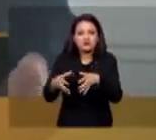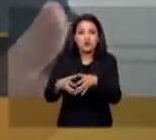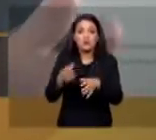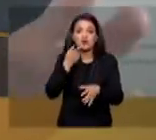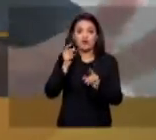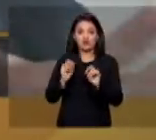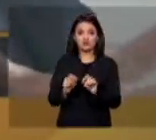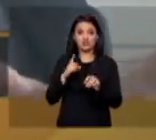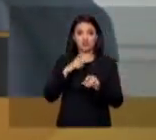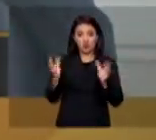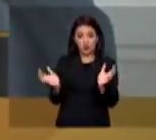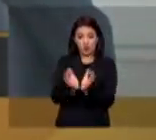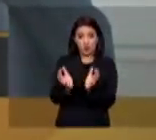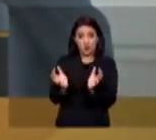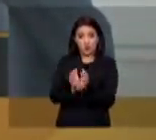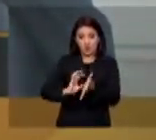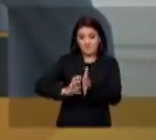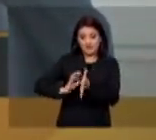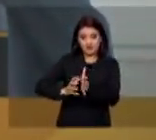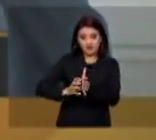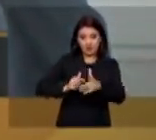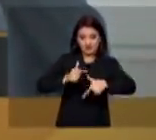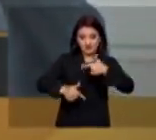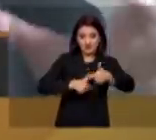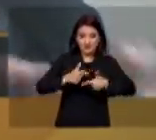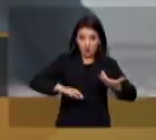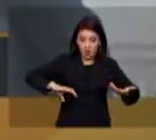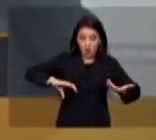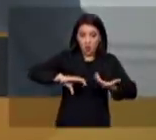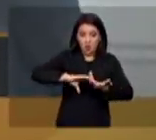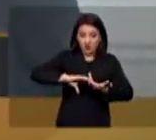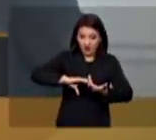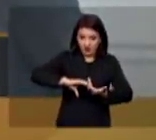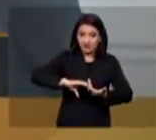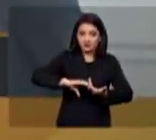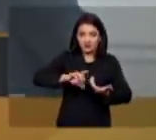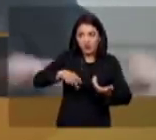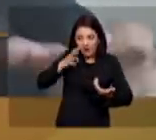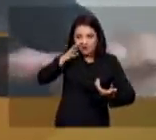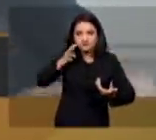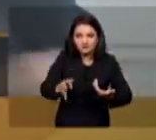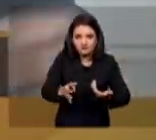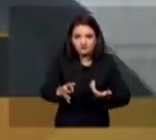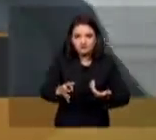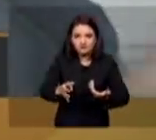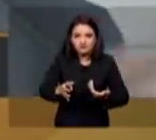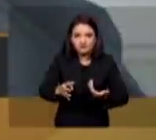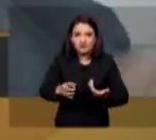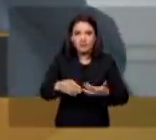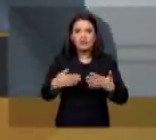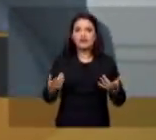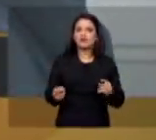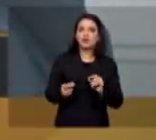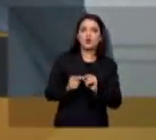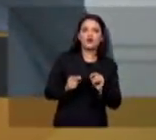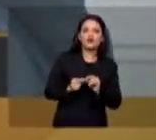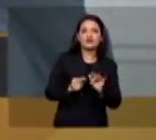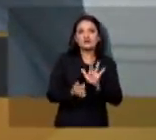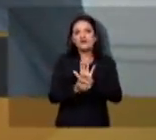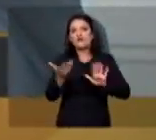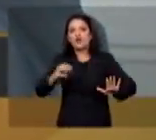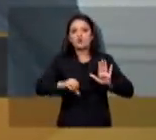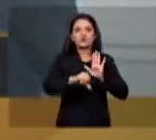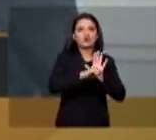partido político que atuava no Congresso Nacional, essa era a imputação, e fazia diversos ilícitos,